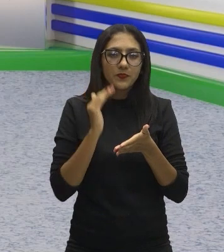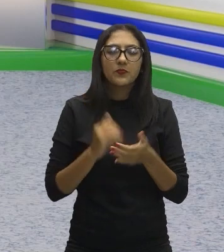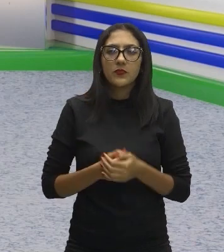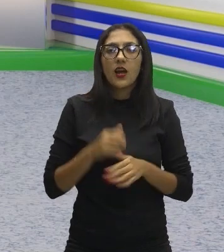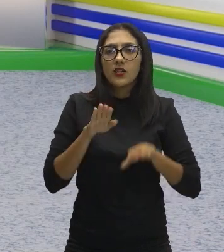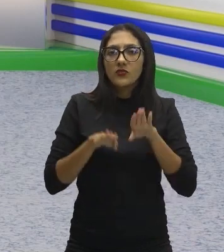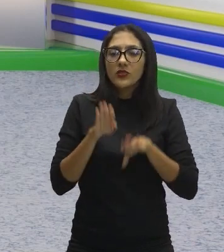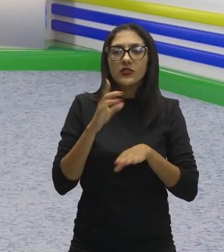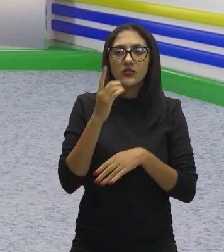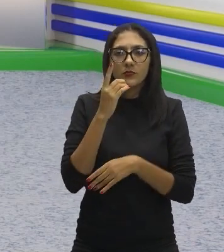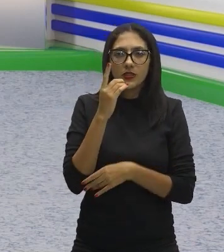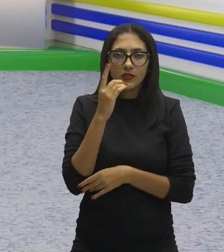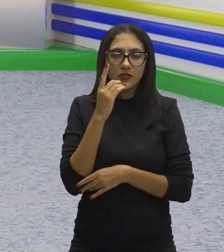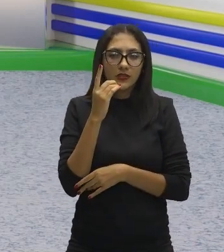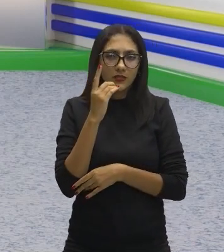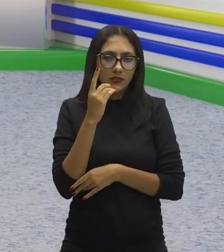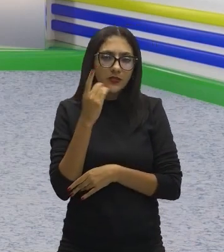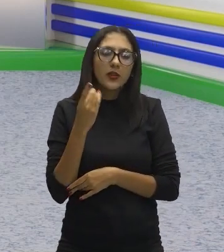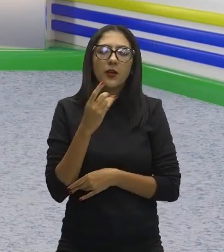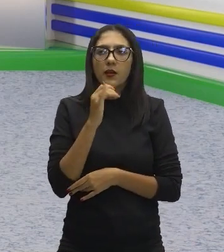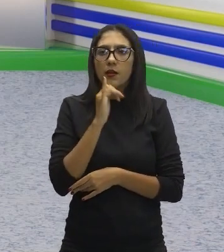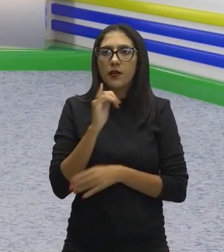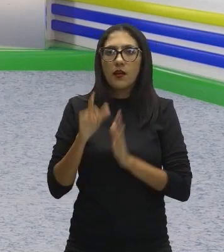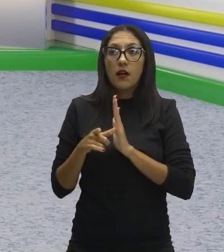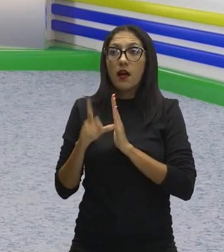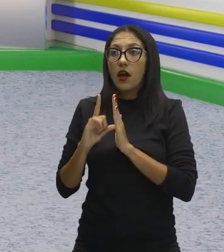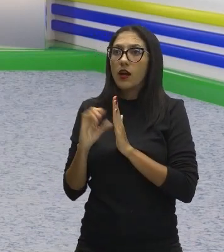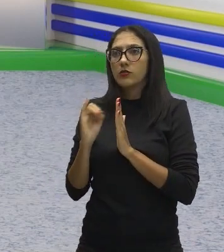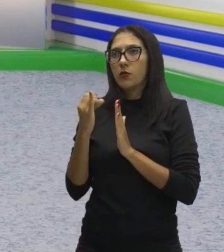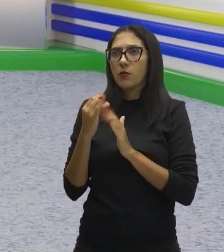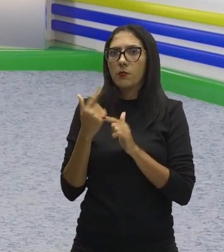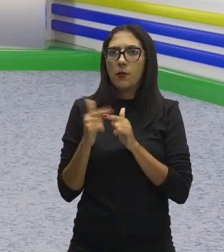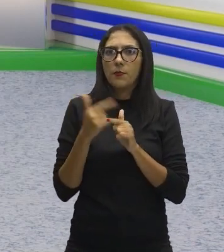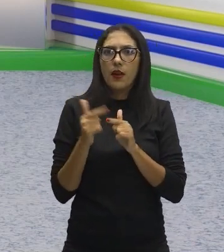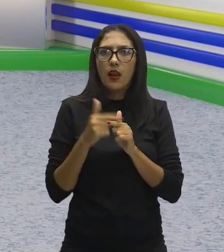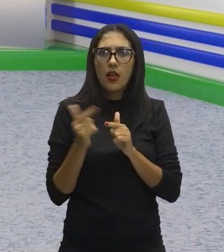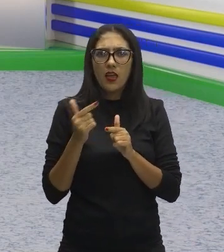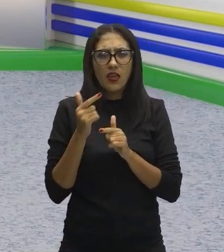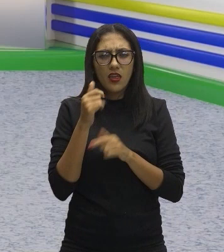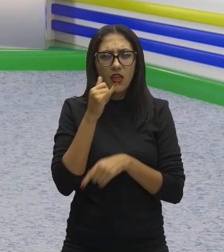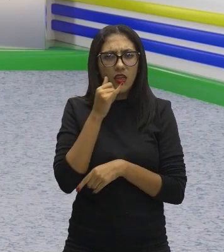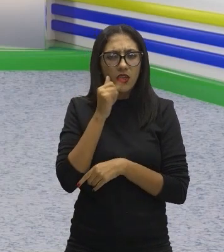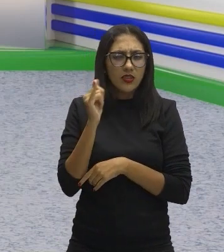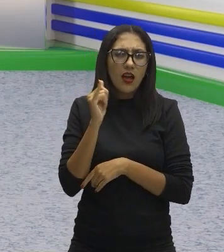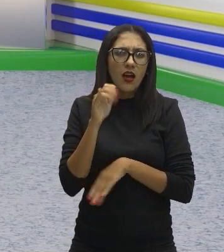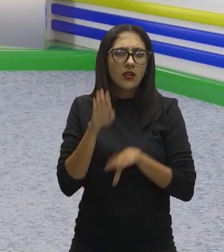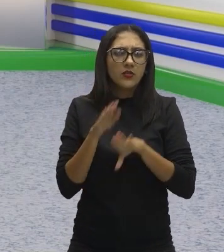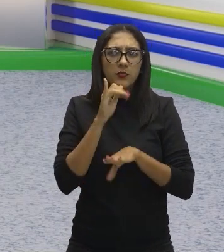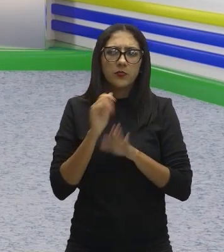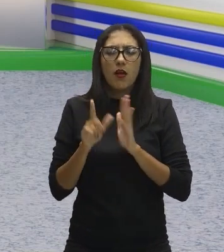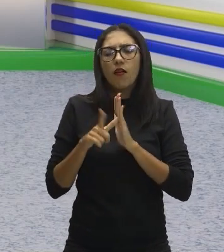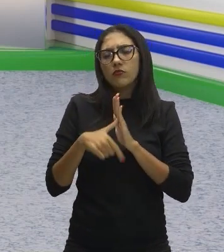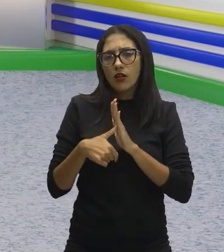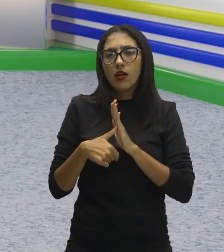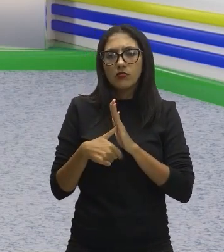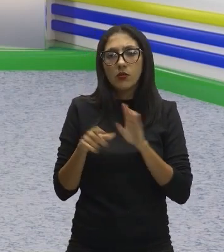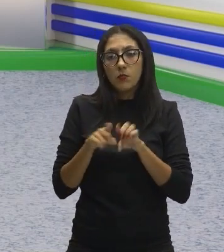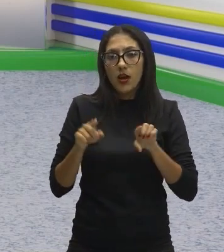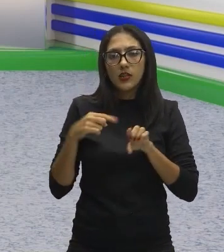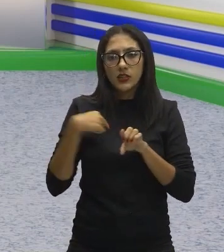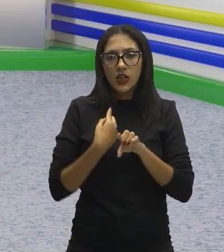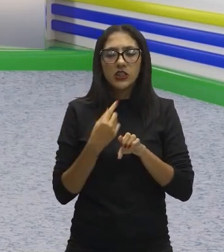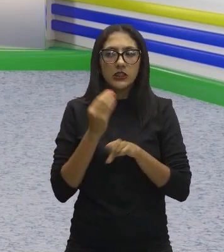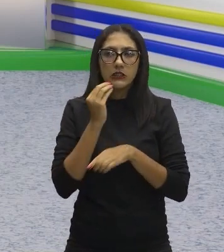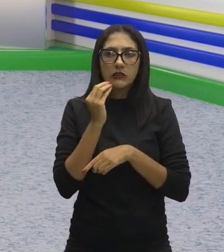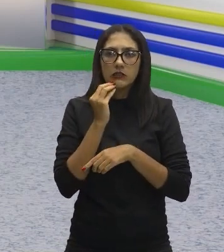mandar antecipadamente, a não ser que aconteça algum problema, né? E acontece de às vezes atrasar, mas a gente